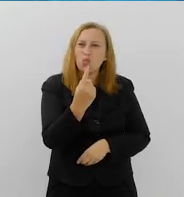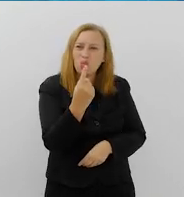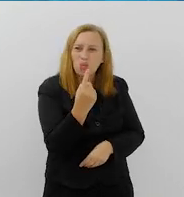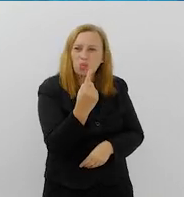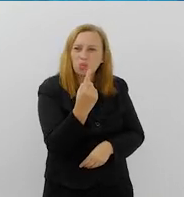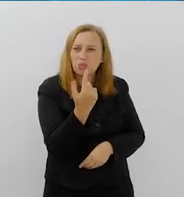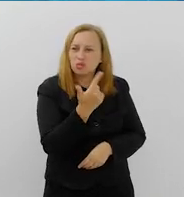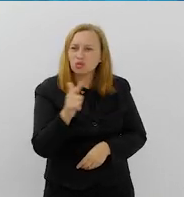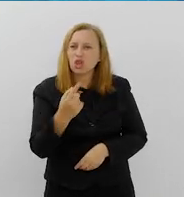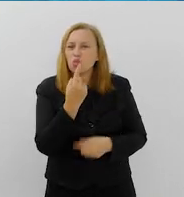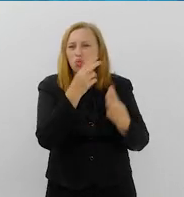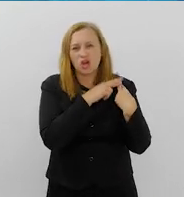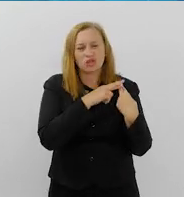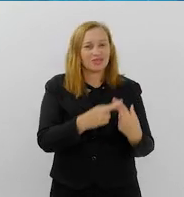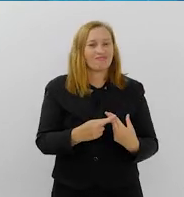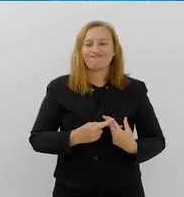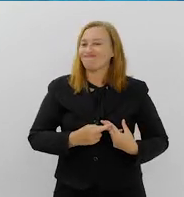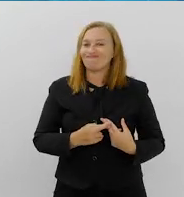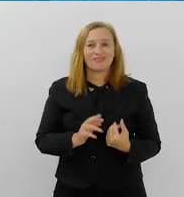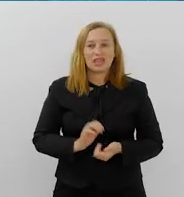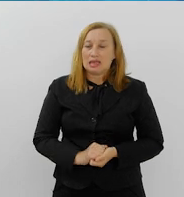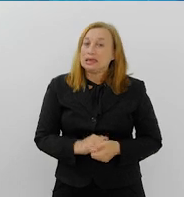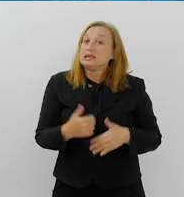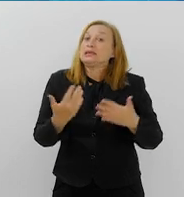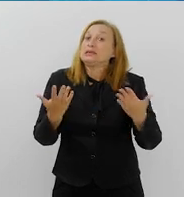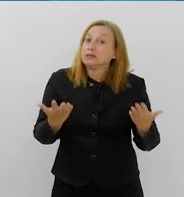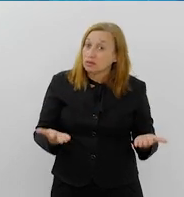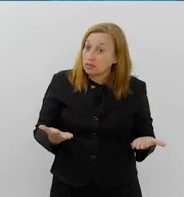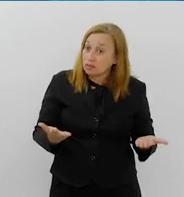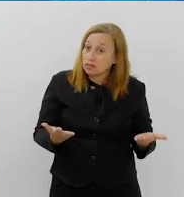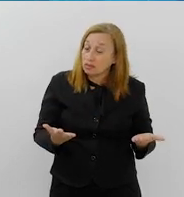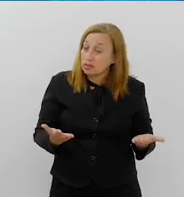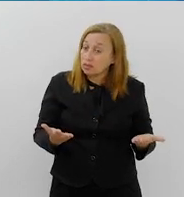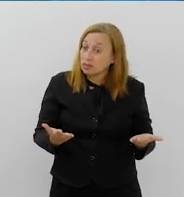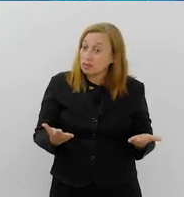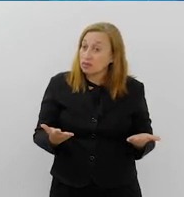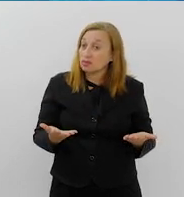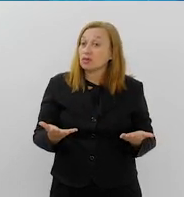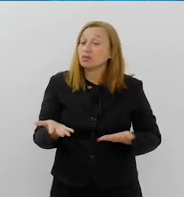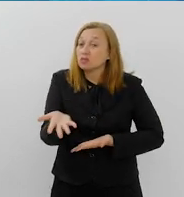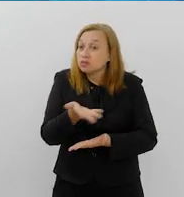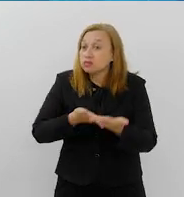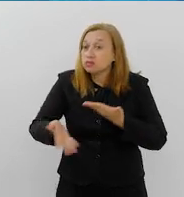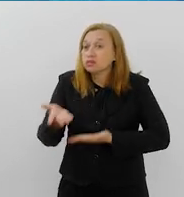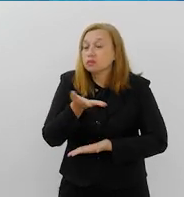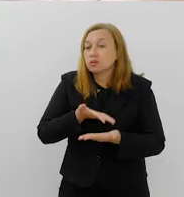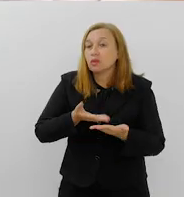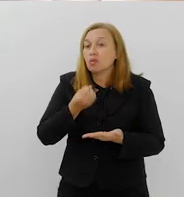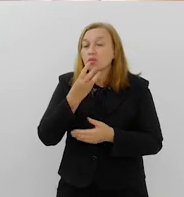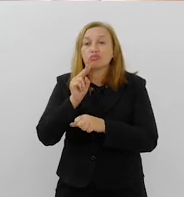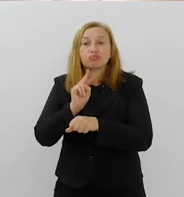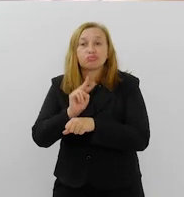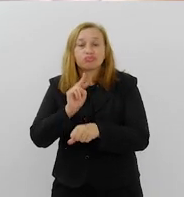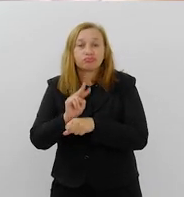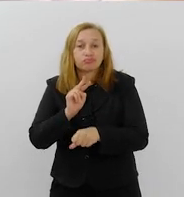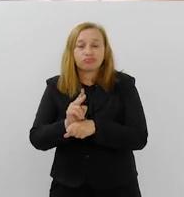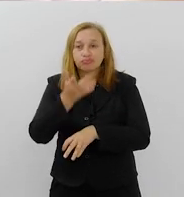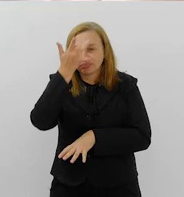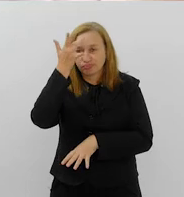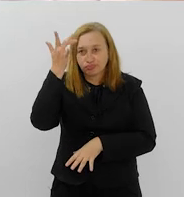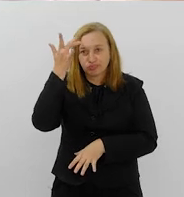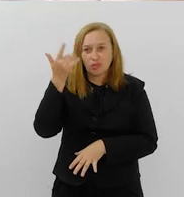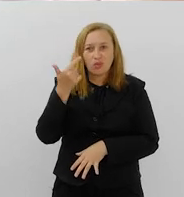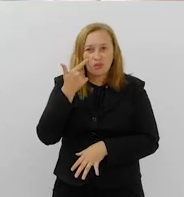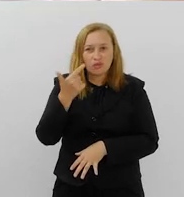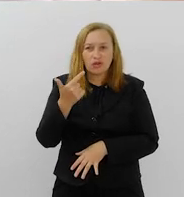né? Não tenho um responsável. Então, vamos interagir um bom protetor da saúde